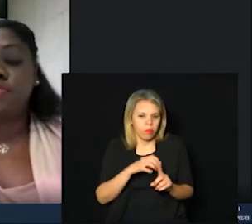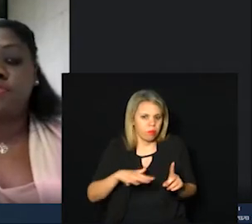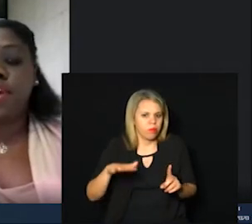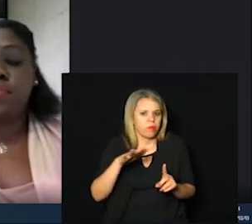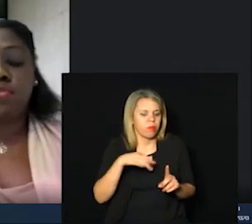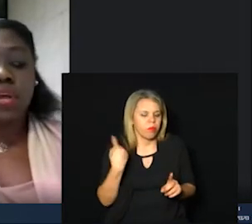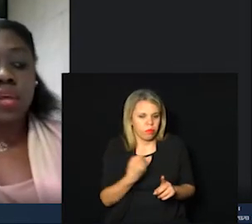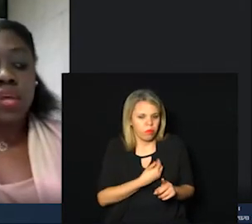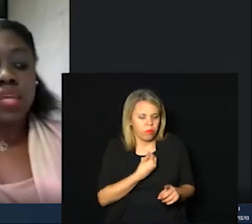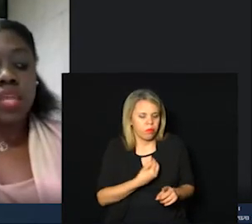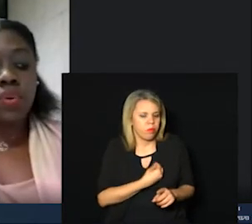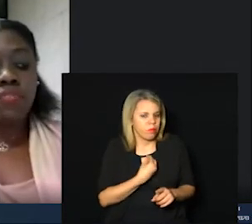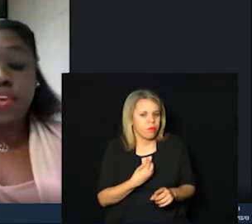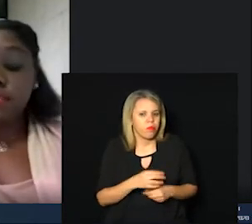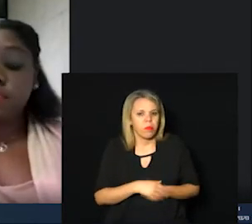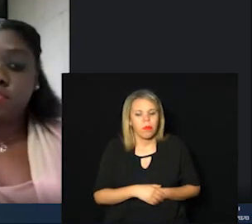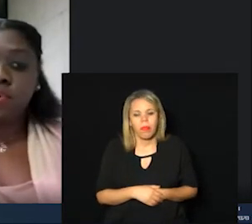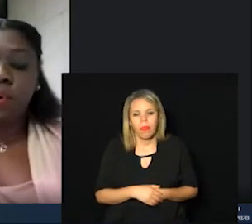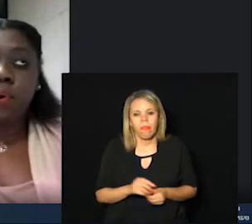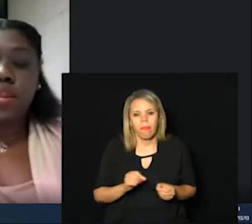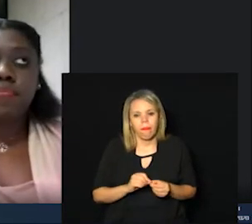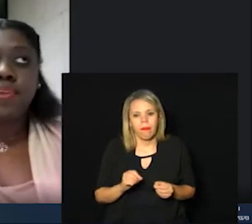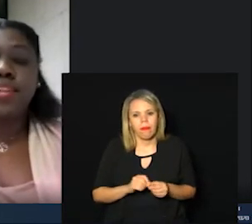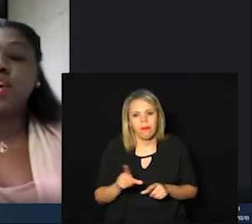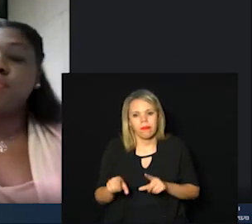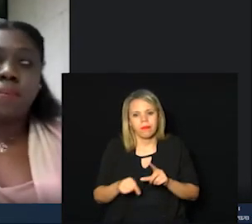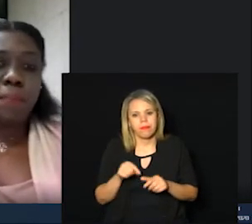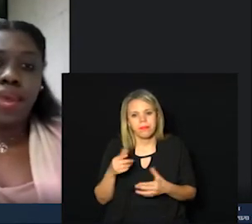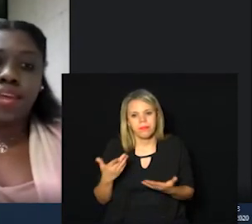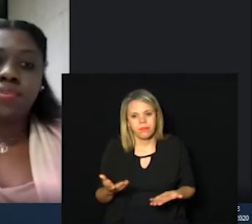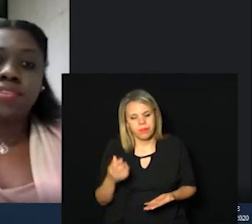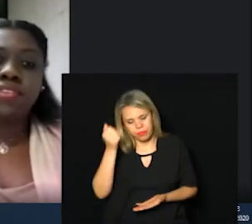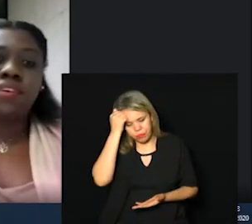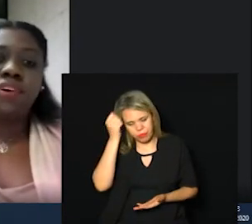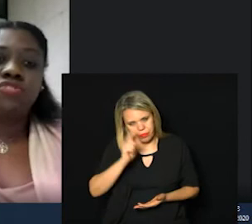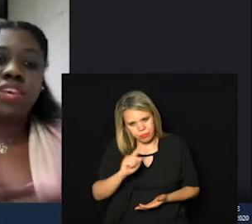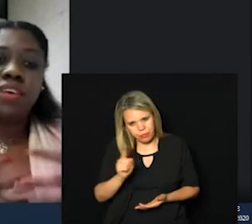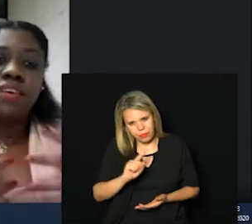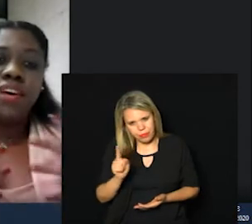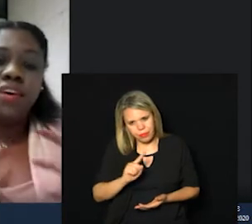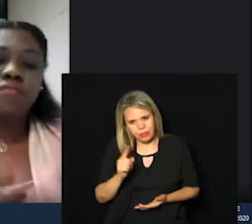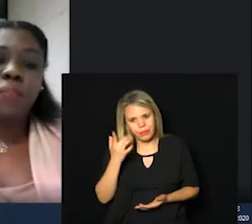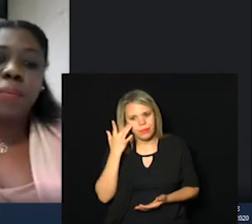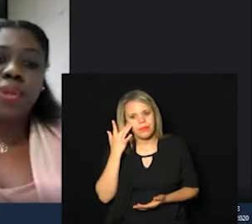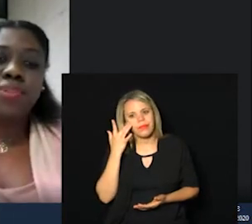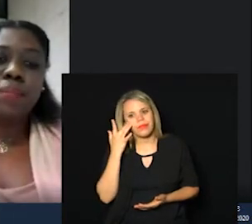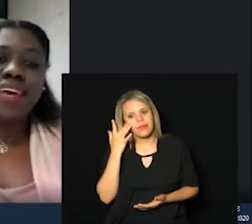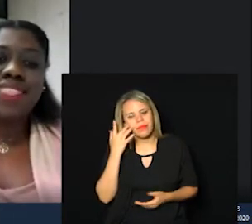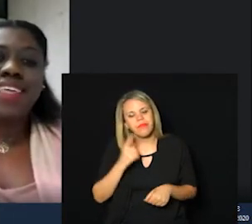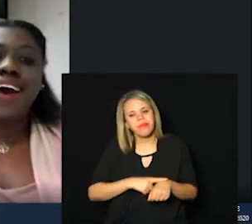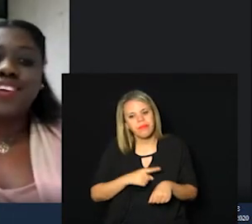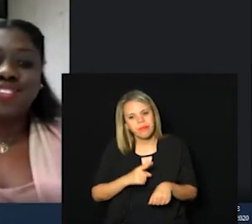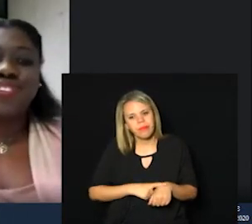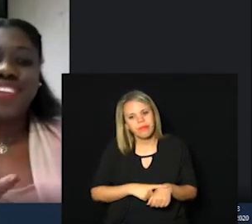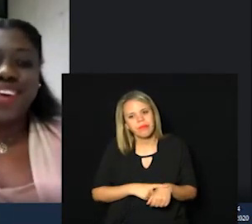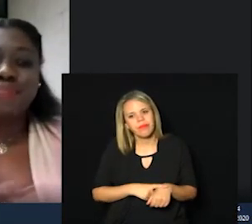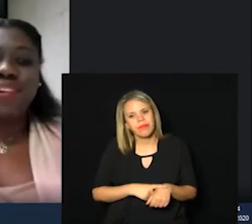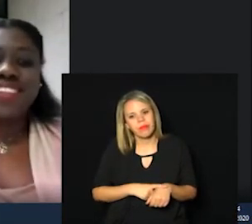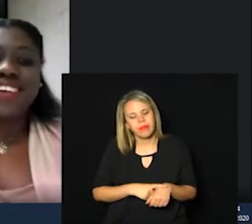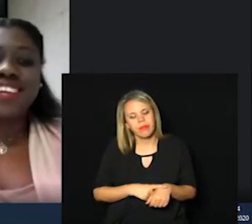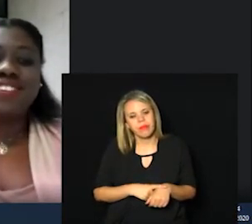nós vivemos. Então, eu fiz essa escolha, não me arrependo, assim, eu acho que foi um momento também catártico,